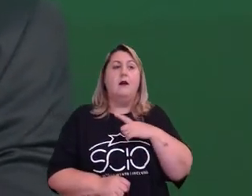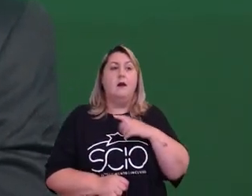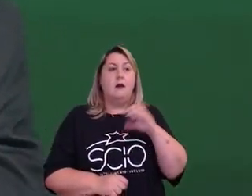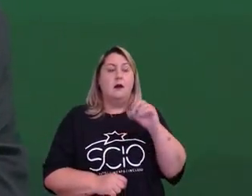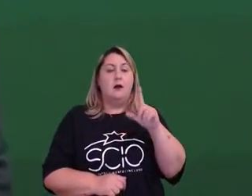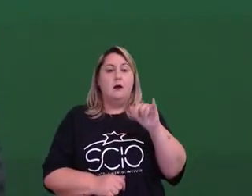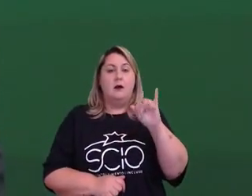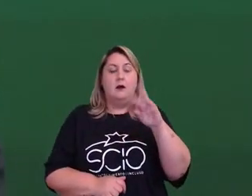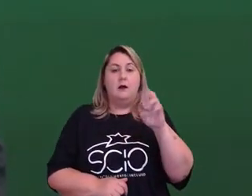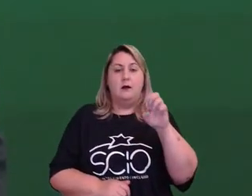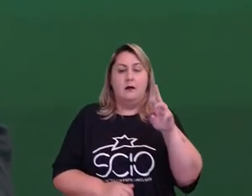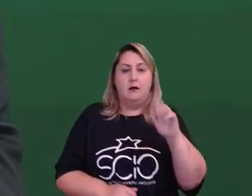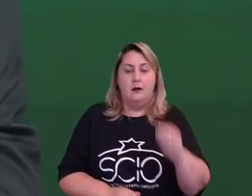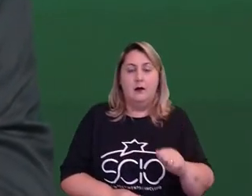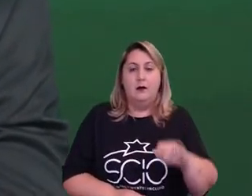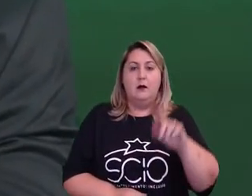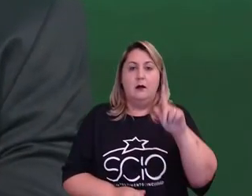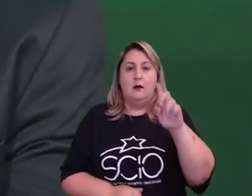bom.